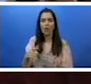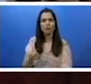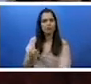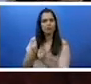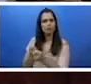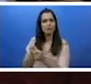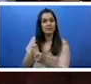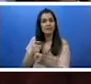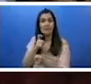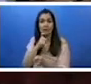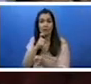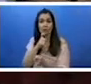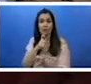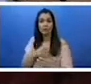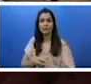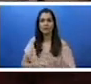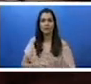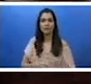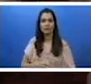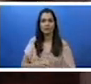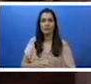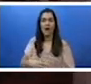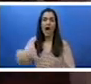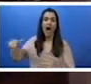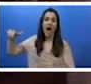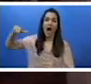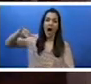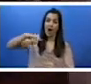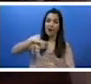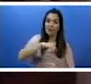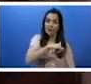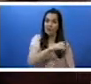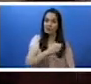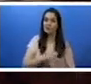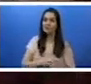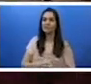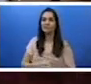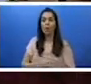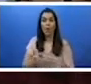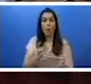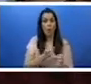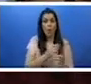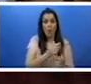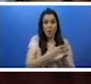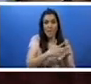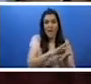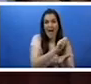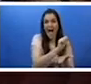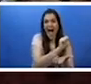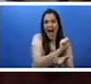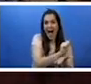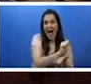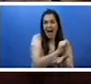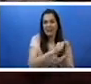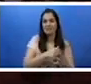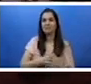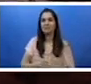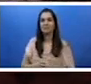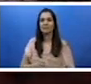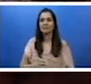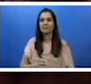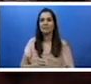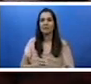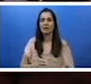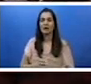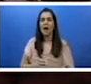agora, ficou fácil. Avião. Começa com o A. A bicicleta.